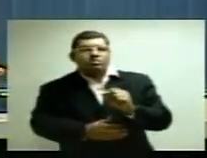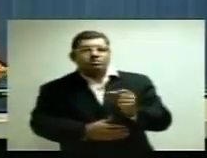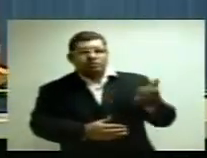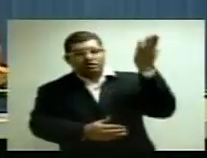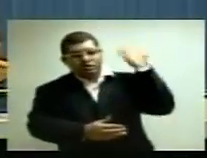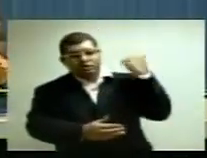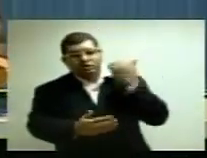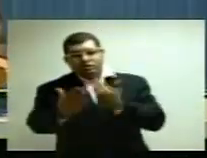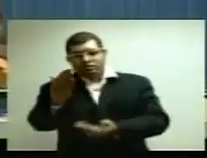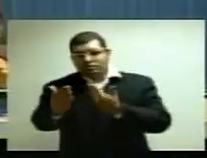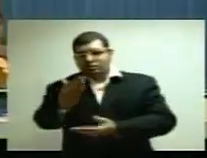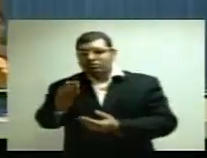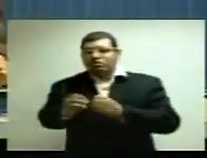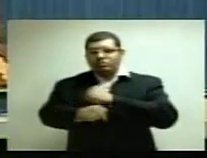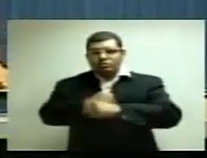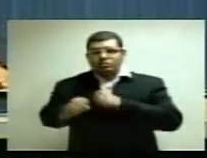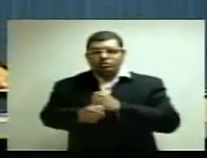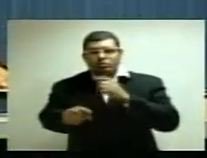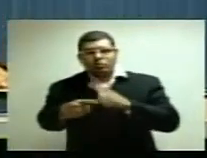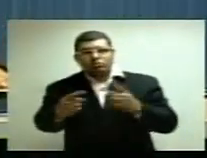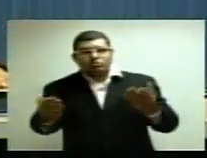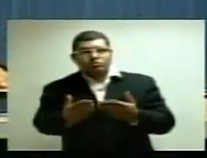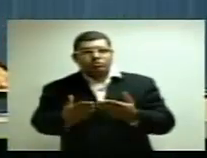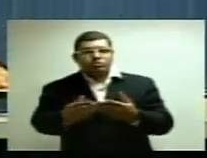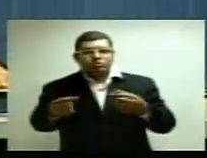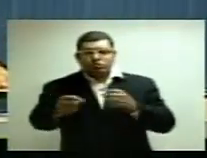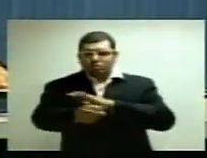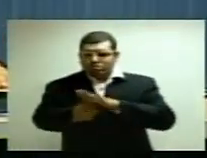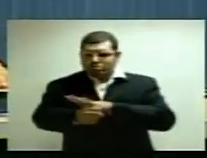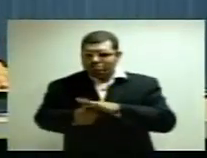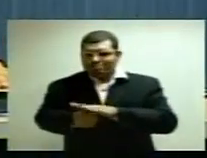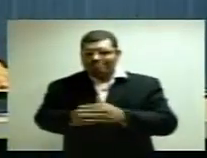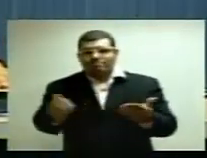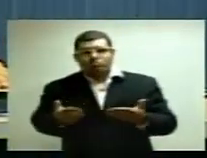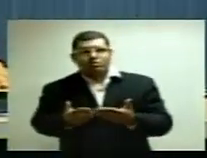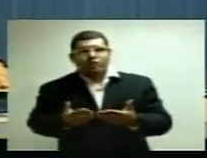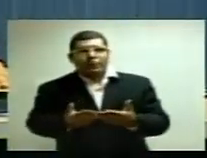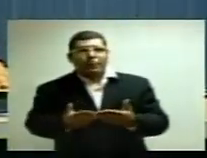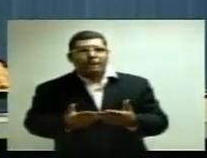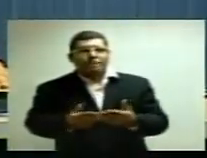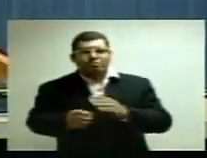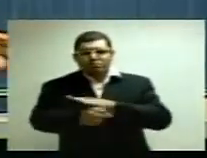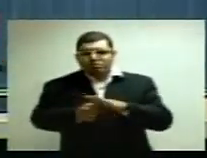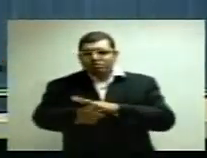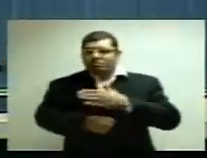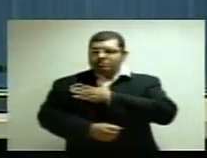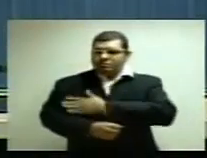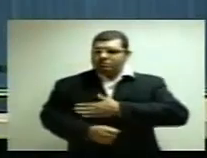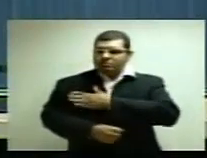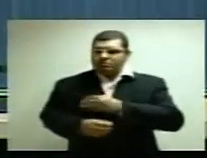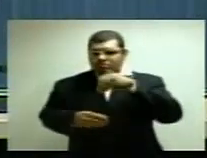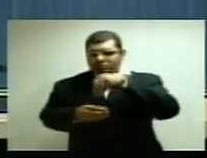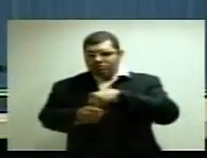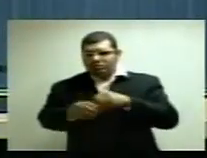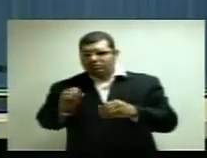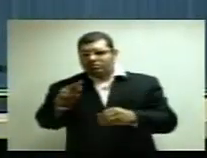havia sido perdido nos últimos anos. Portanto, há um acúmulo de muito tempo e um acúmulo de insatisfação dentro